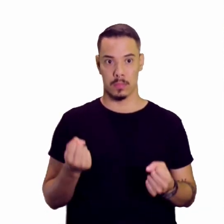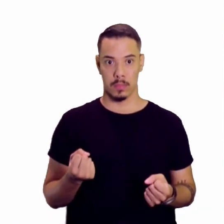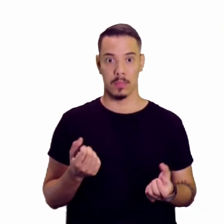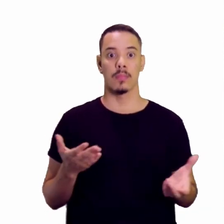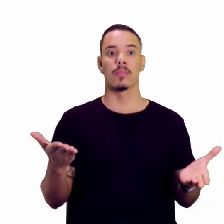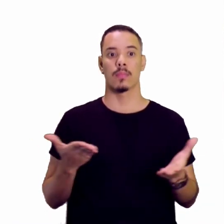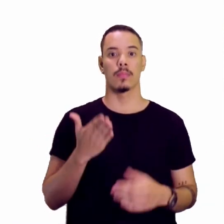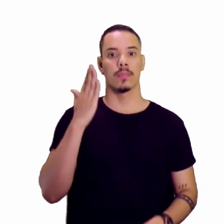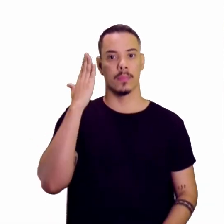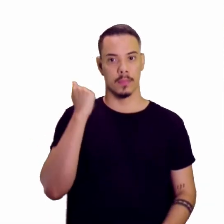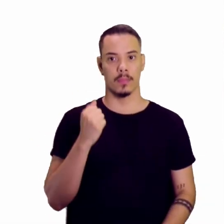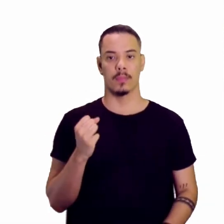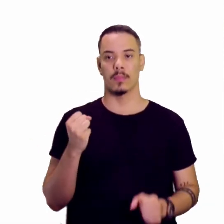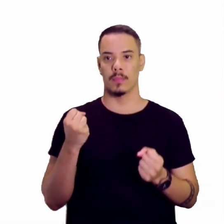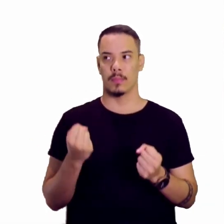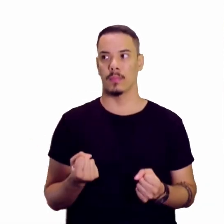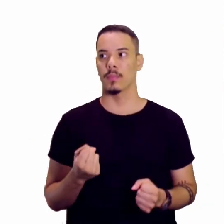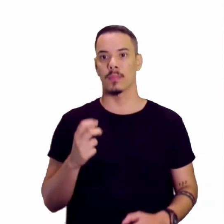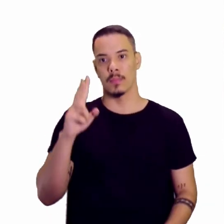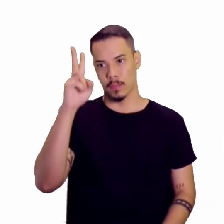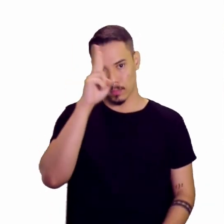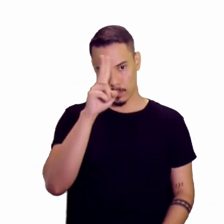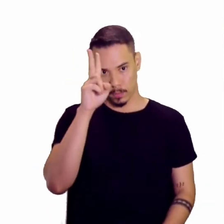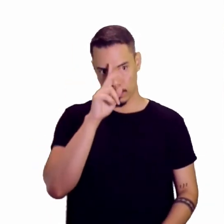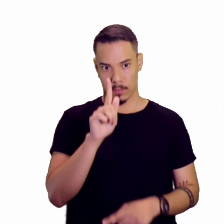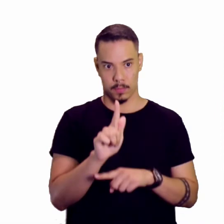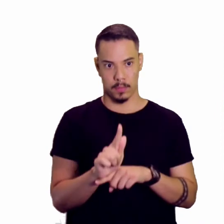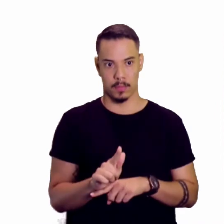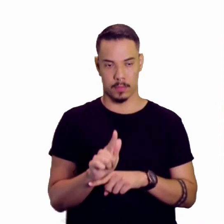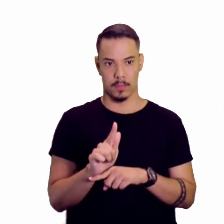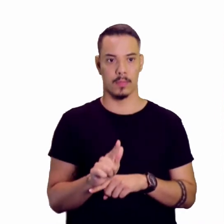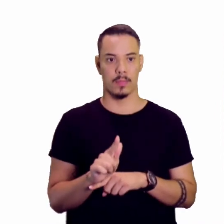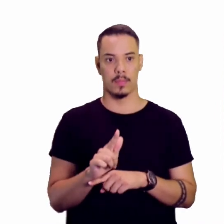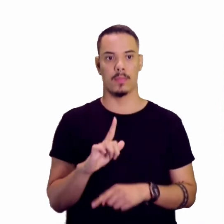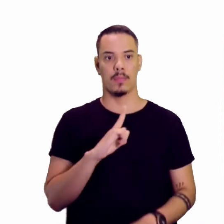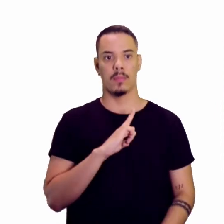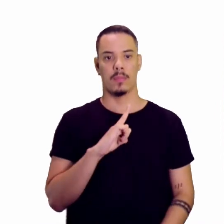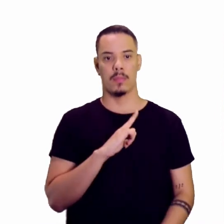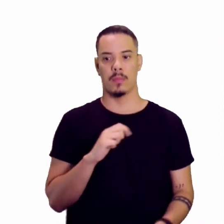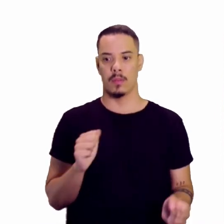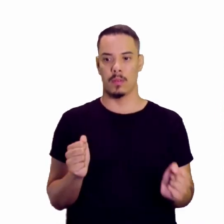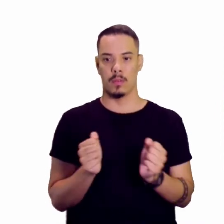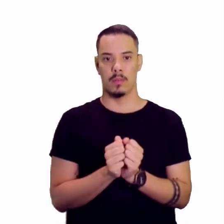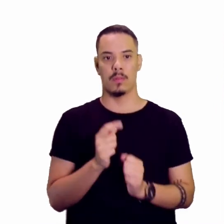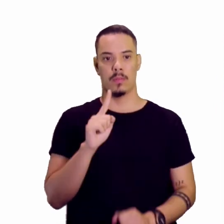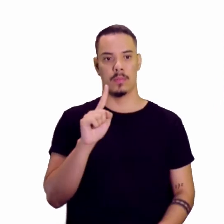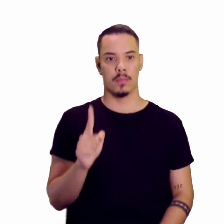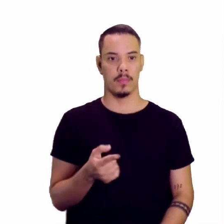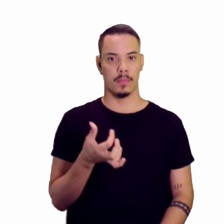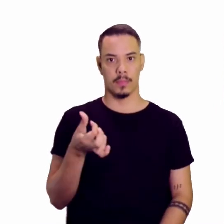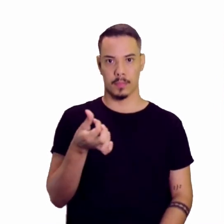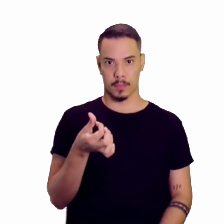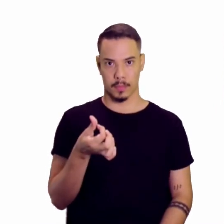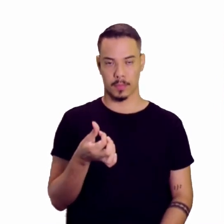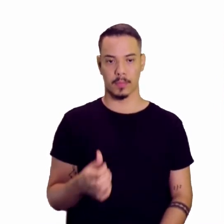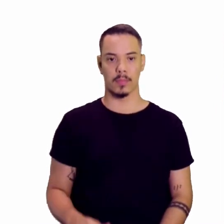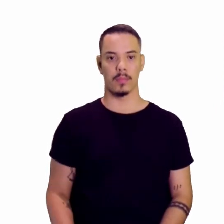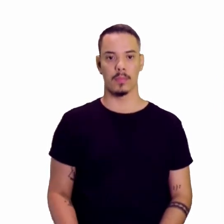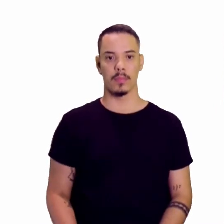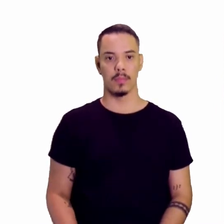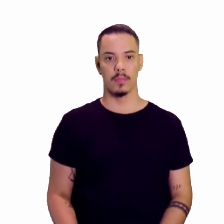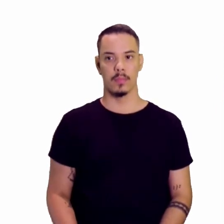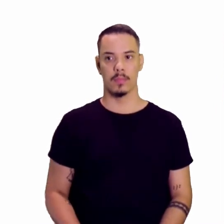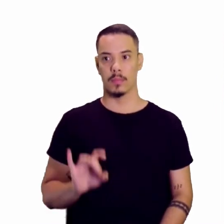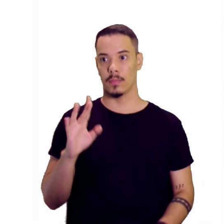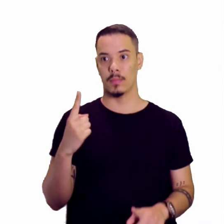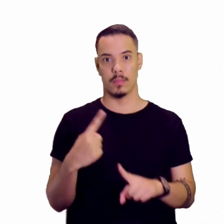sim. O peso. Lembrando que nós falamos que a gravidade é 1/6 e dividindo dá 1,6 aproximadamente. Olha lá, ó. Então, é só